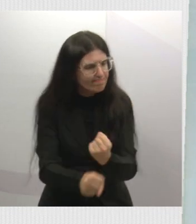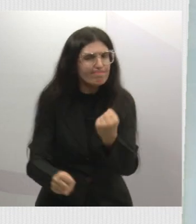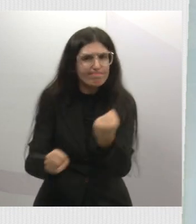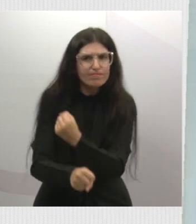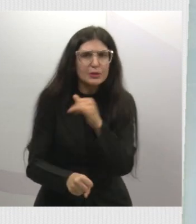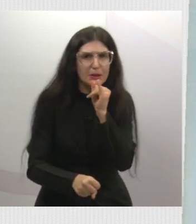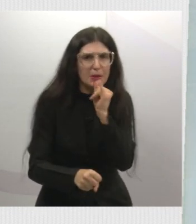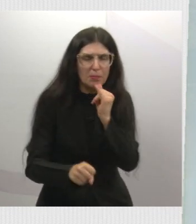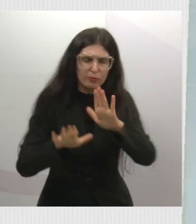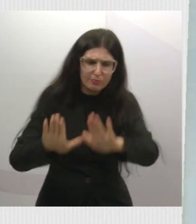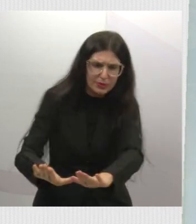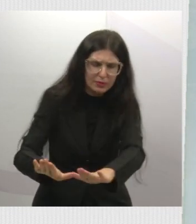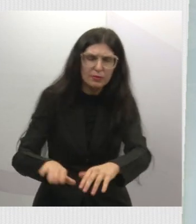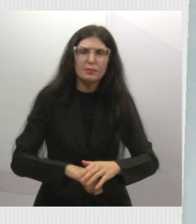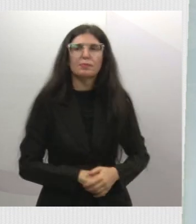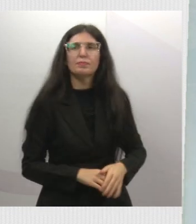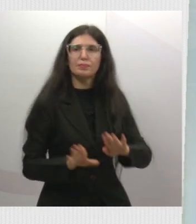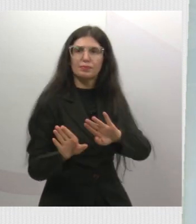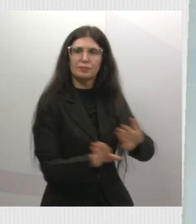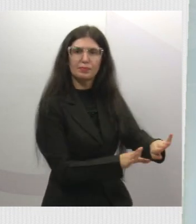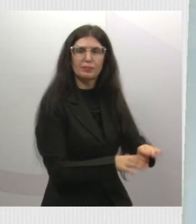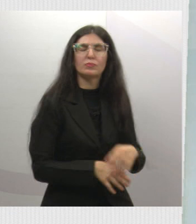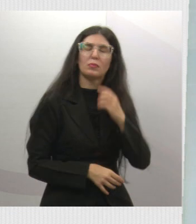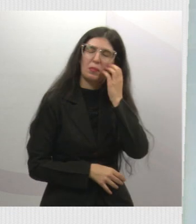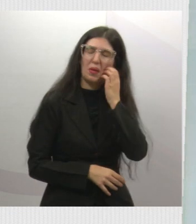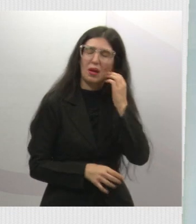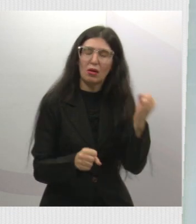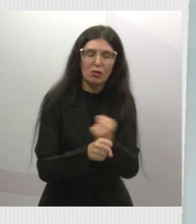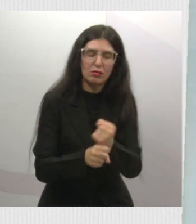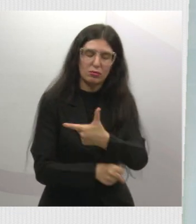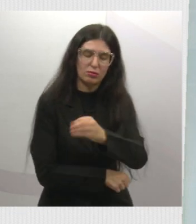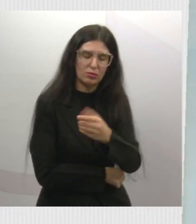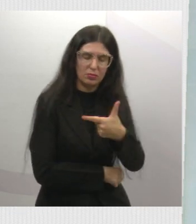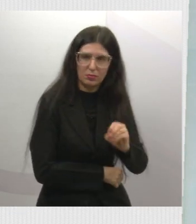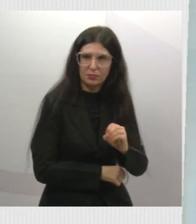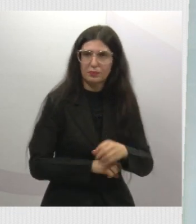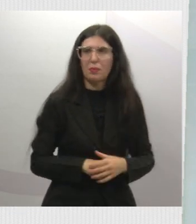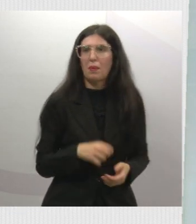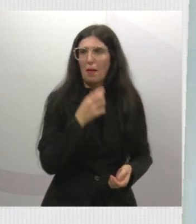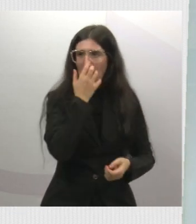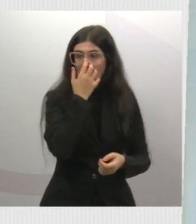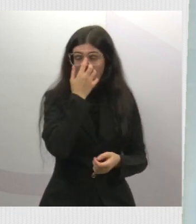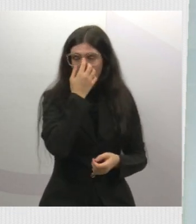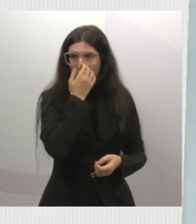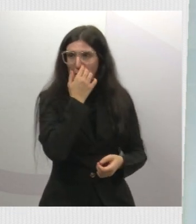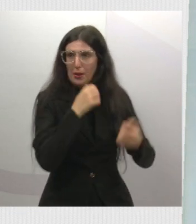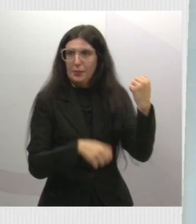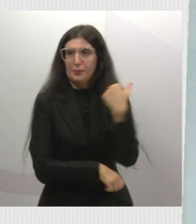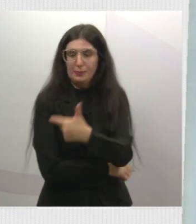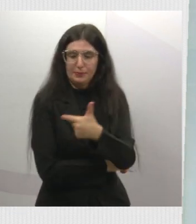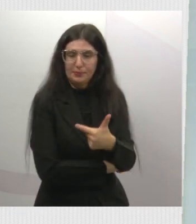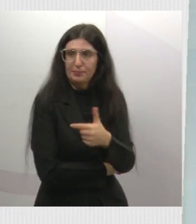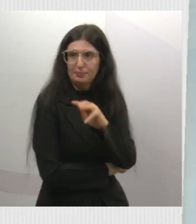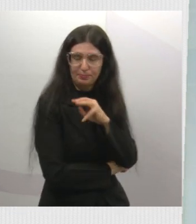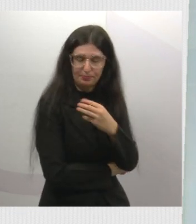Meta orçada para o ano de 2020, capital, receita,